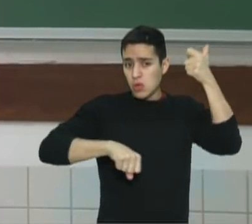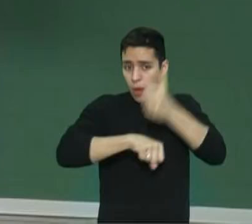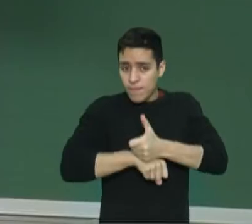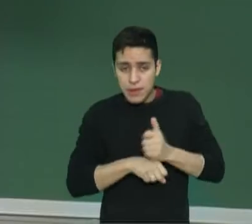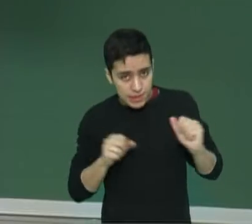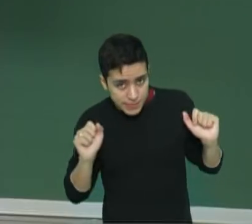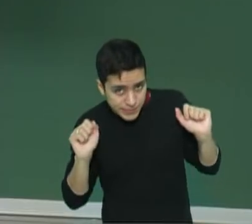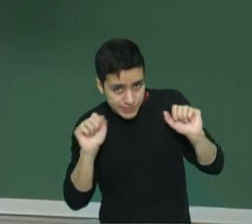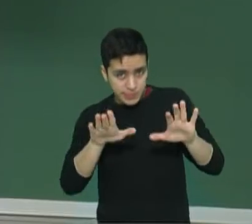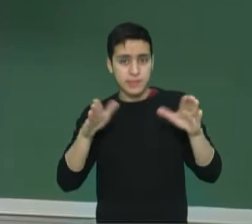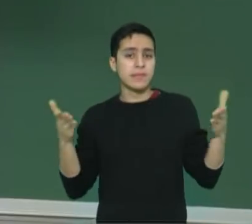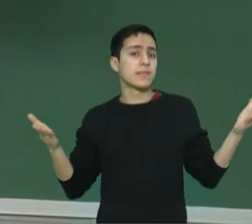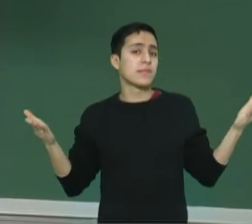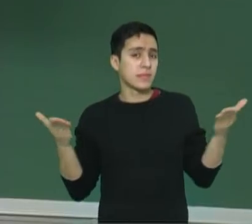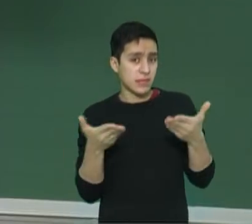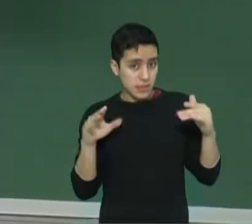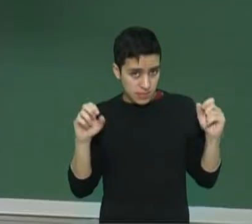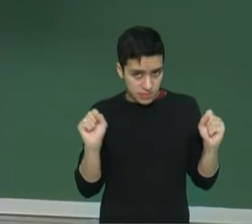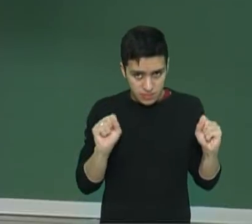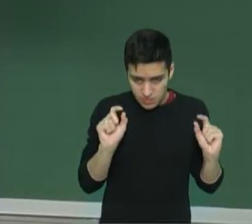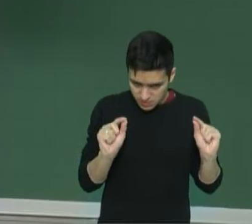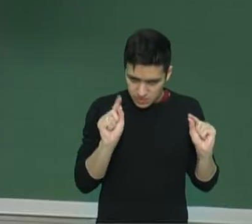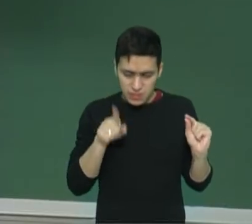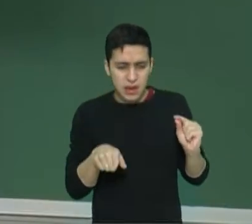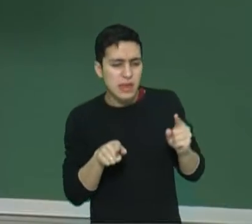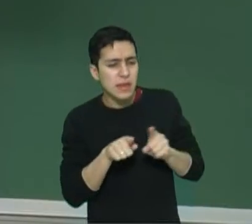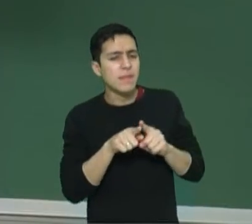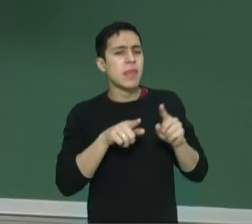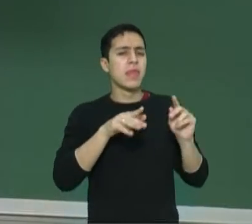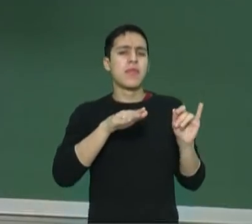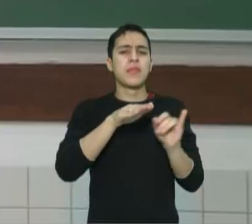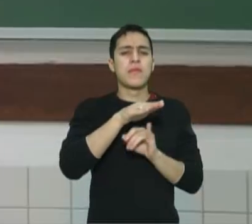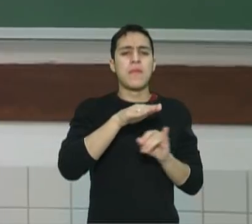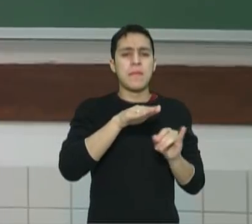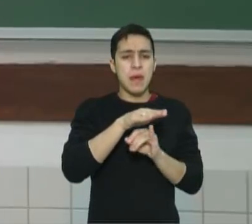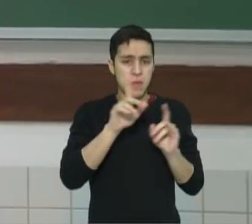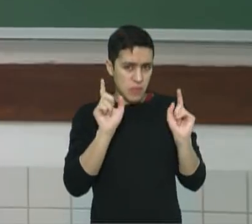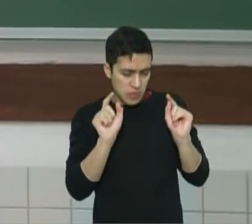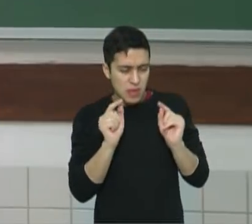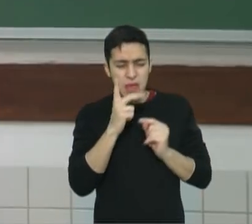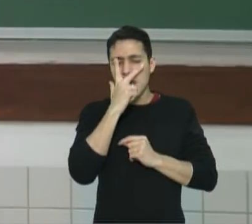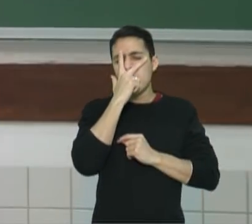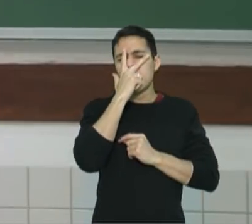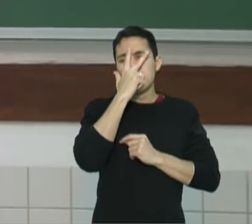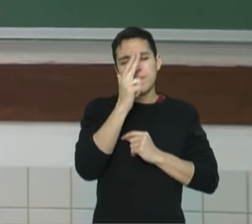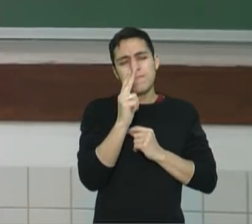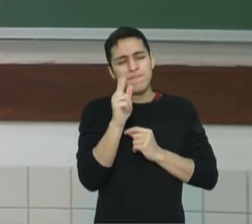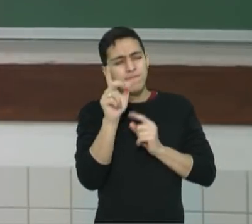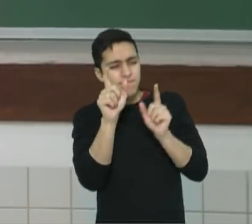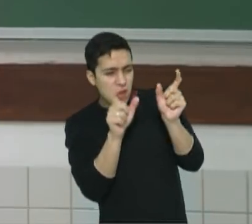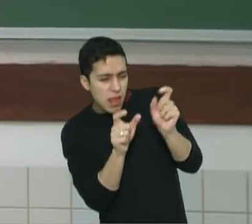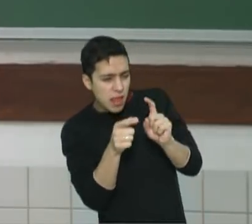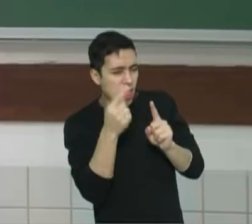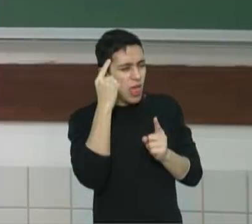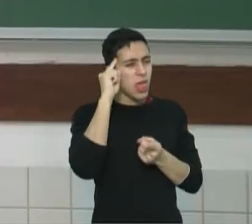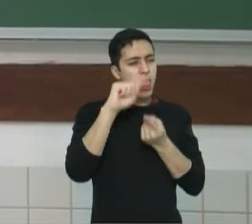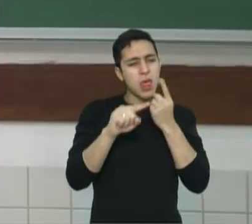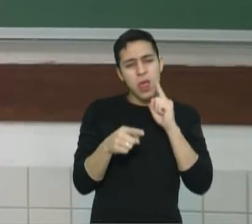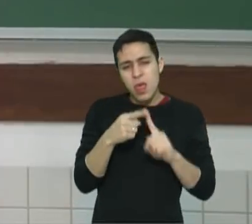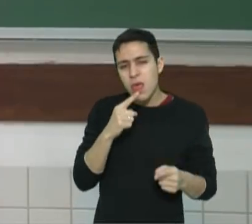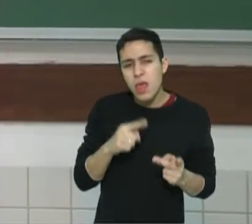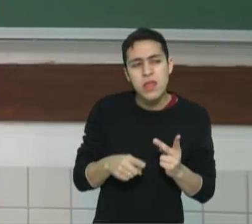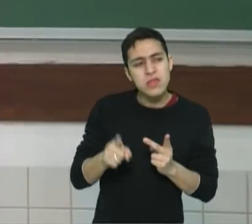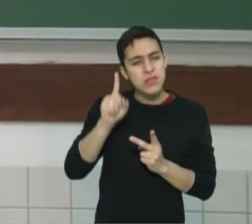agora eu também posso ter uma questão informal. É uma questão que você assimila palavras, você assimila